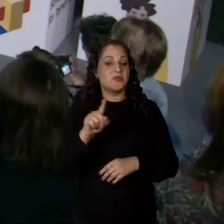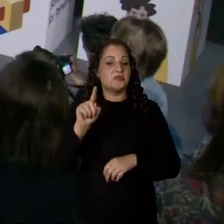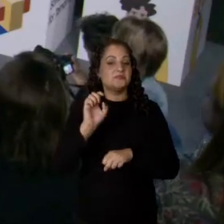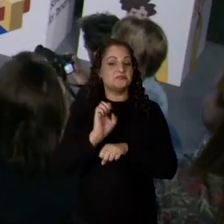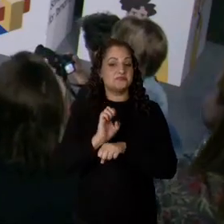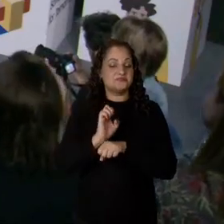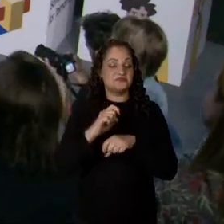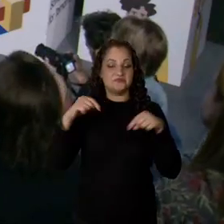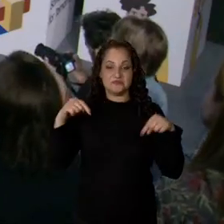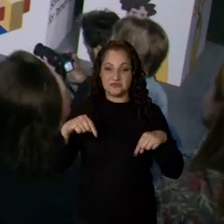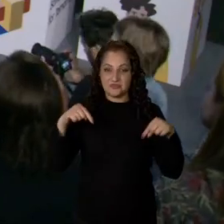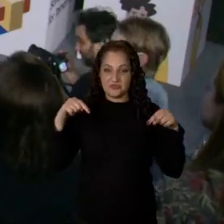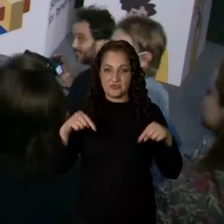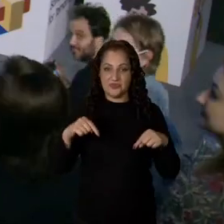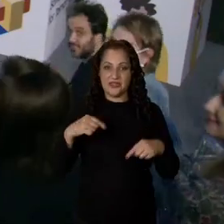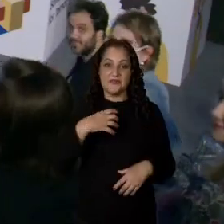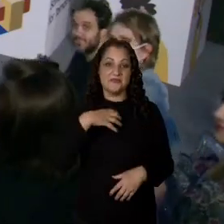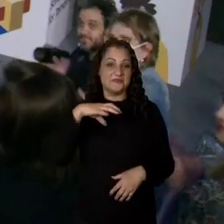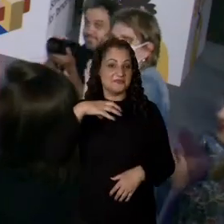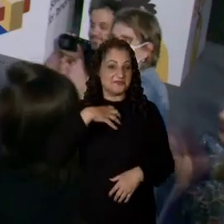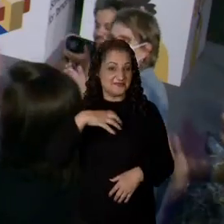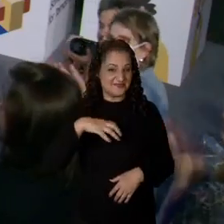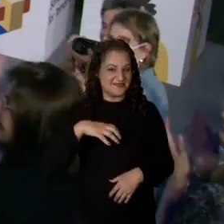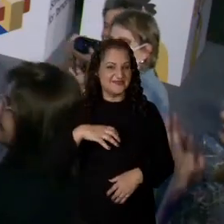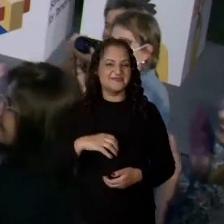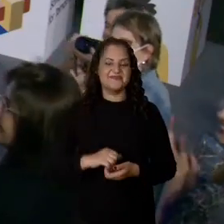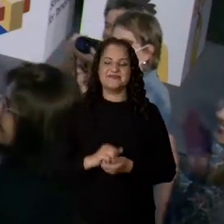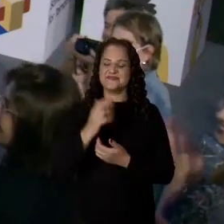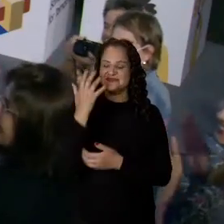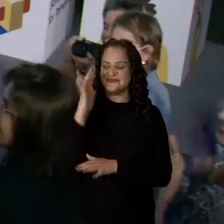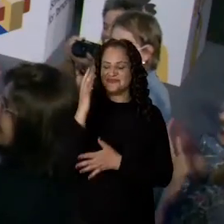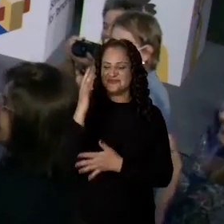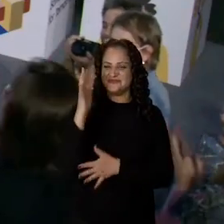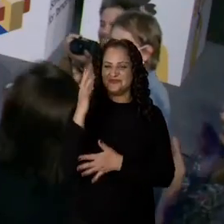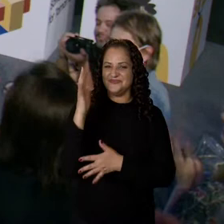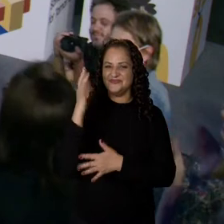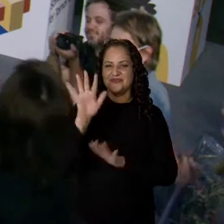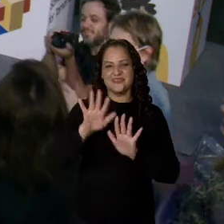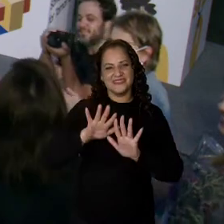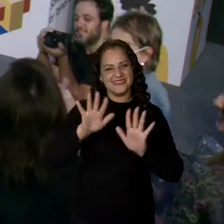aqui presente é Bahia! Olá!